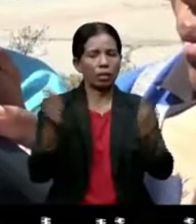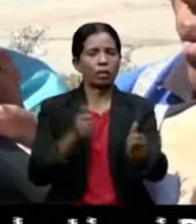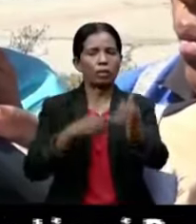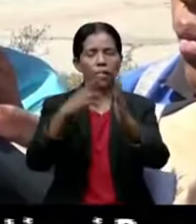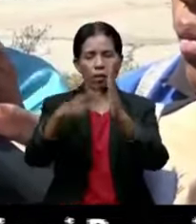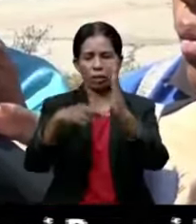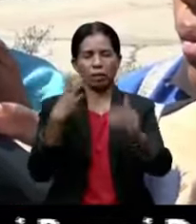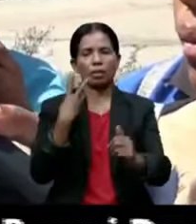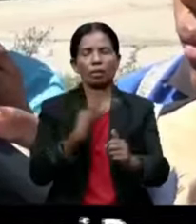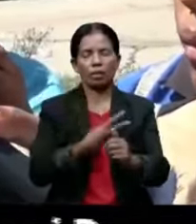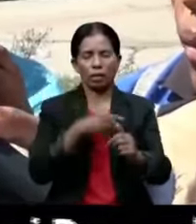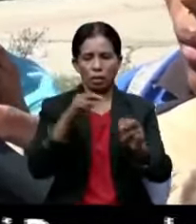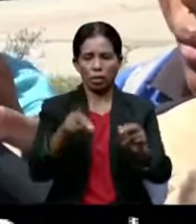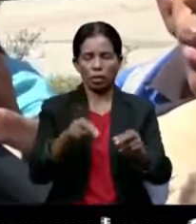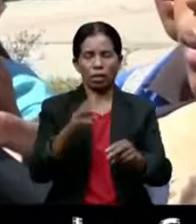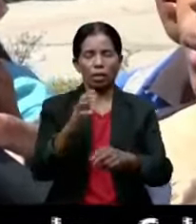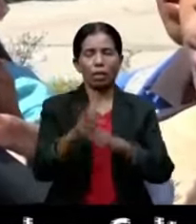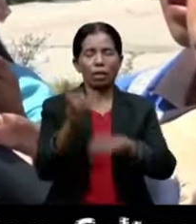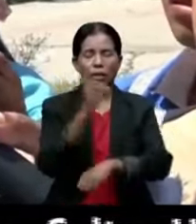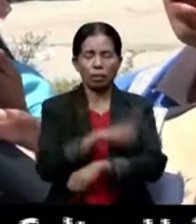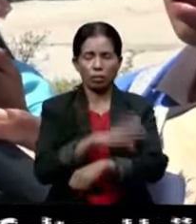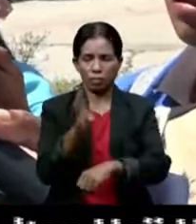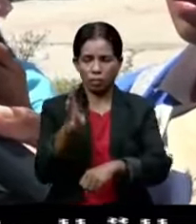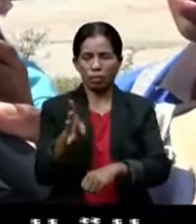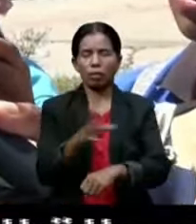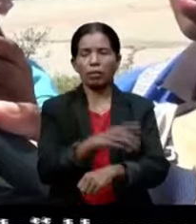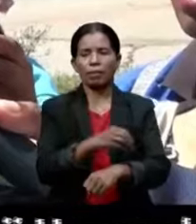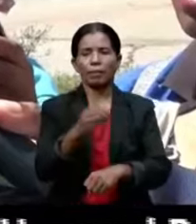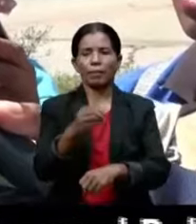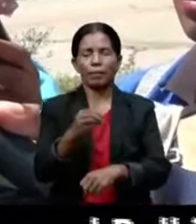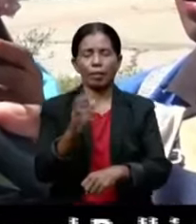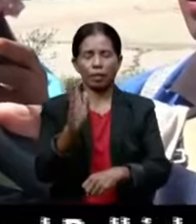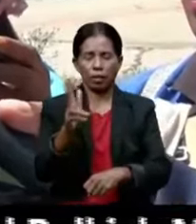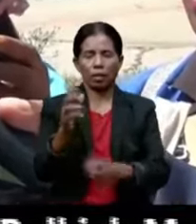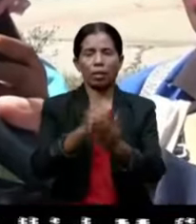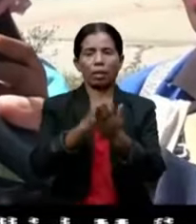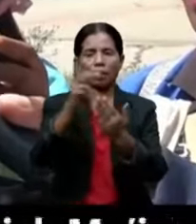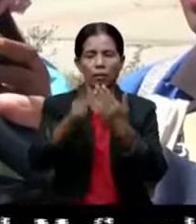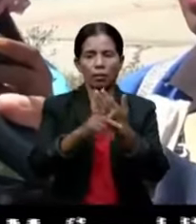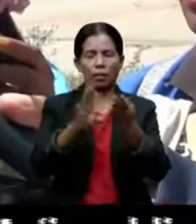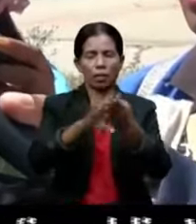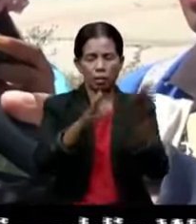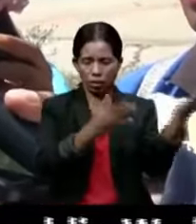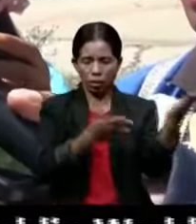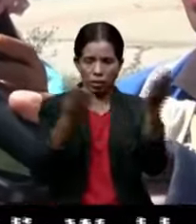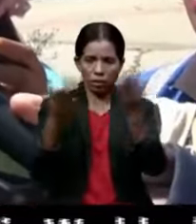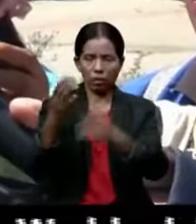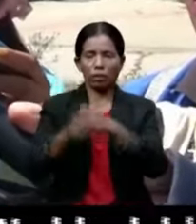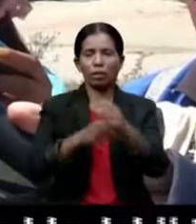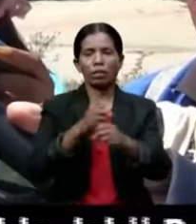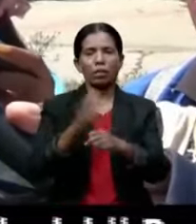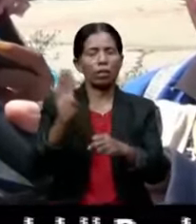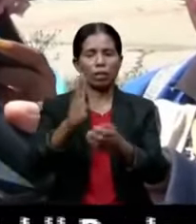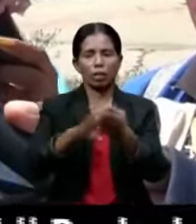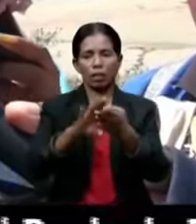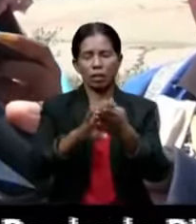tenia nem mas quando 40 dias né máximo né 30 de abril tu ir los pedido nem tem que submeter na mãe to 30 de abril pedido lá